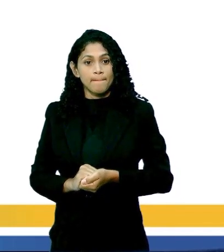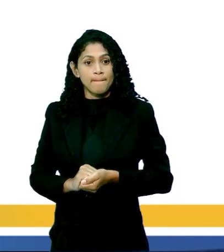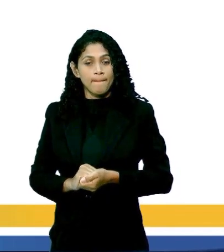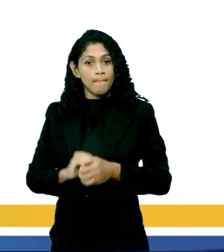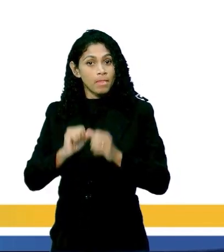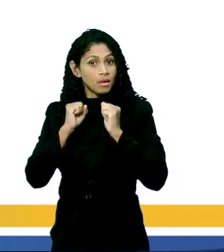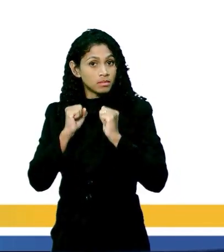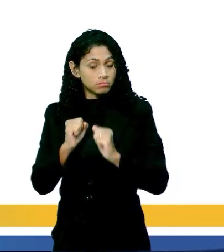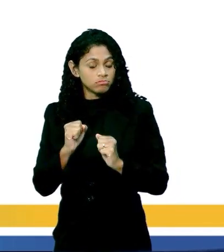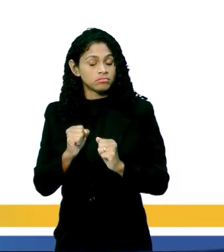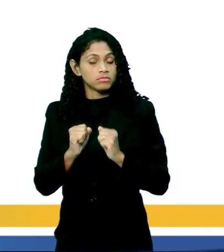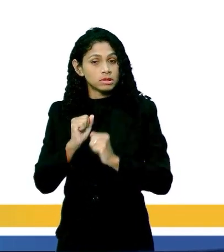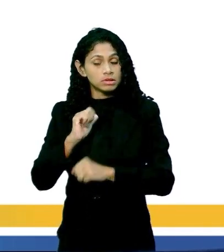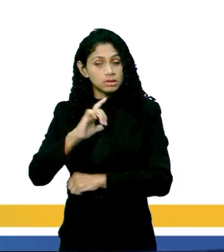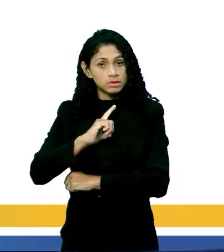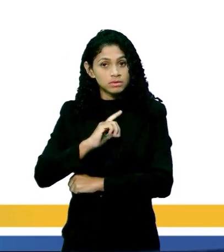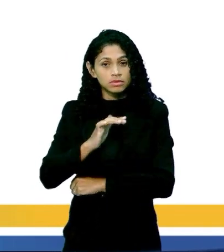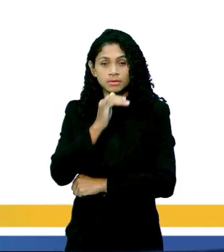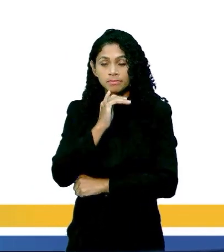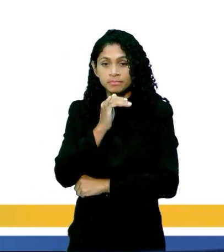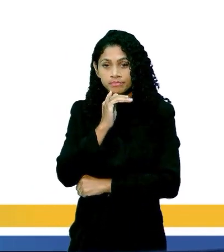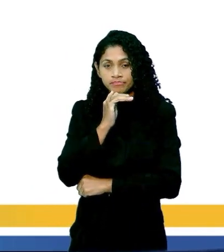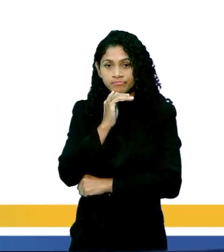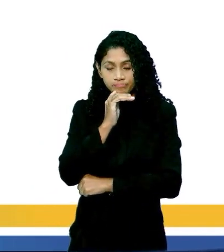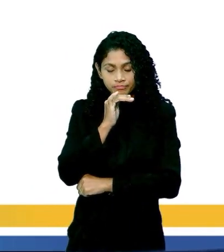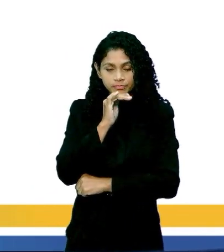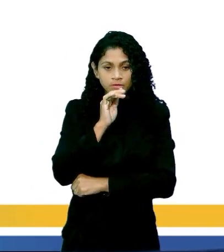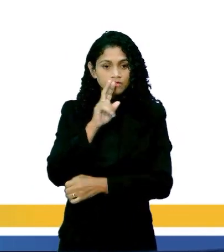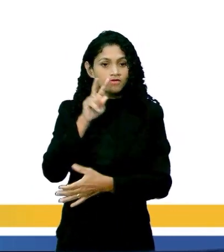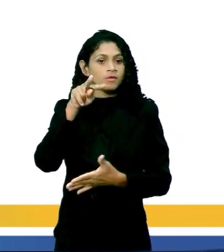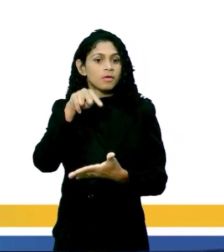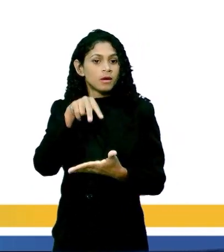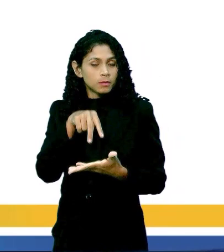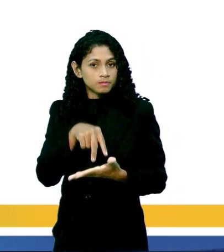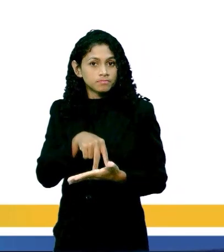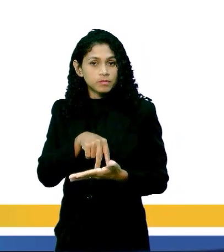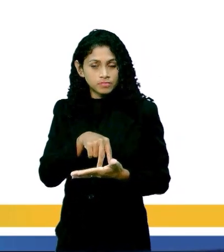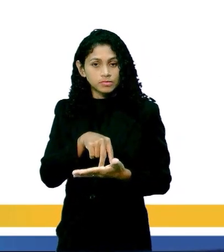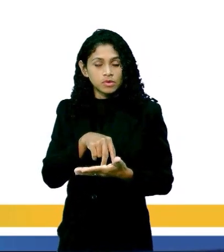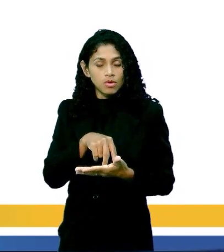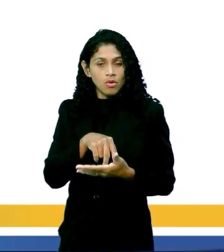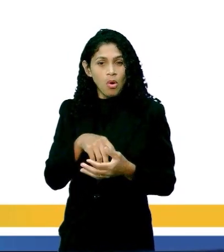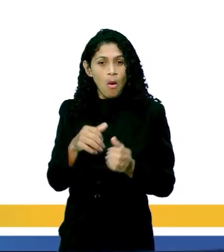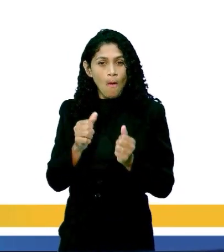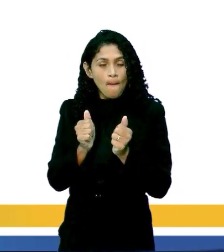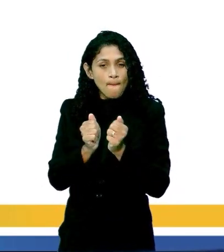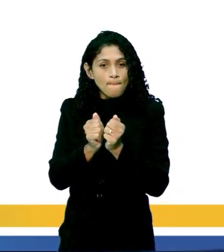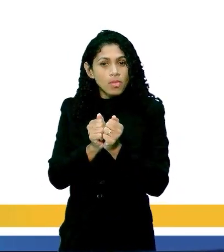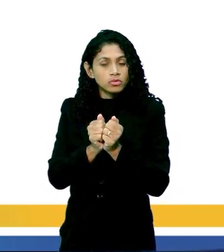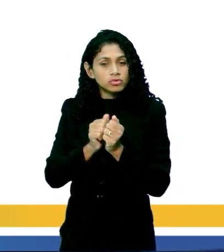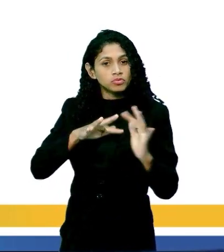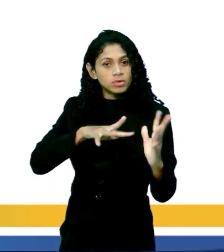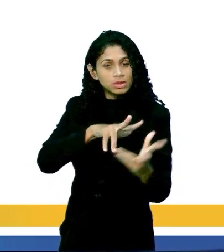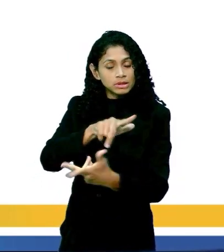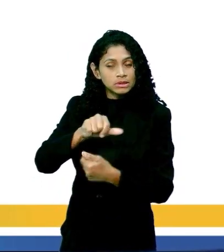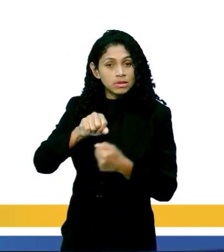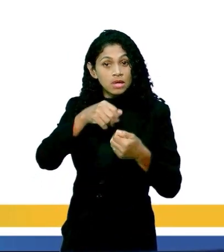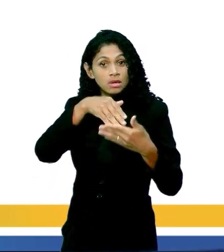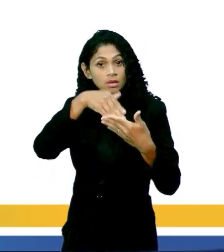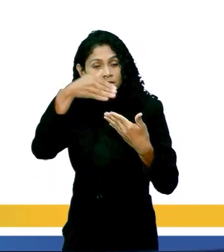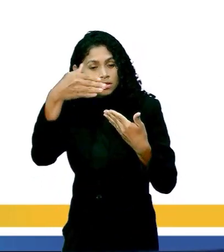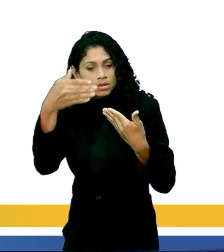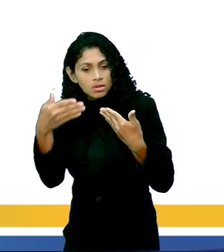Podemos tomar como exemplo um corpo onde nas proximidades da Terra ele cai com uma aceleração constante